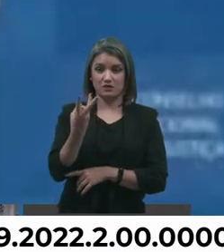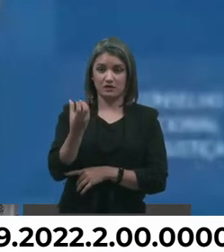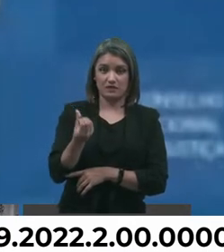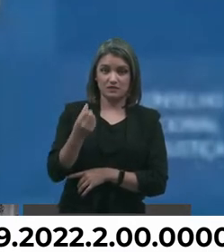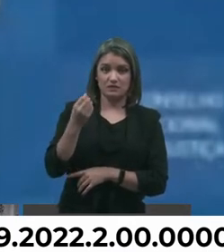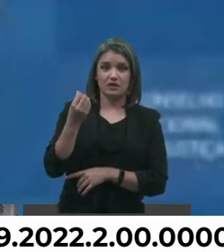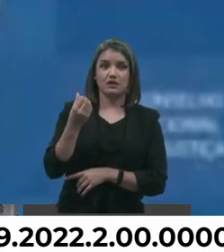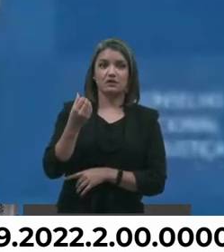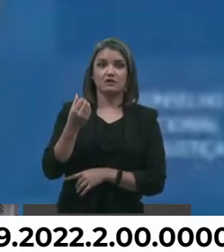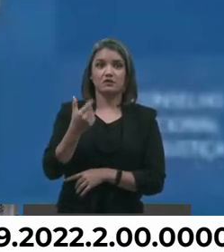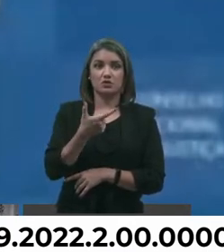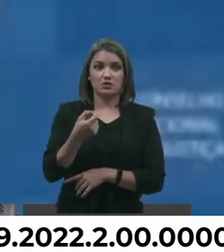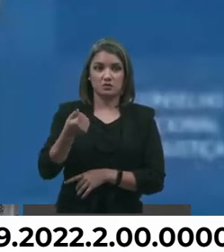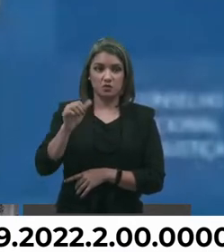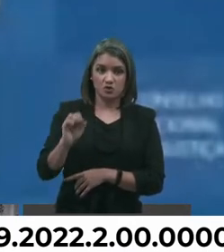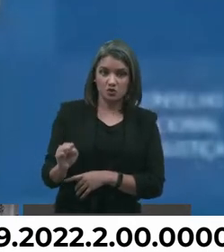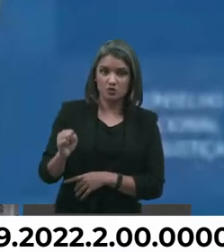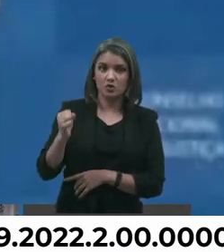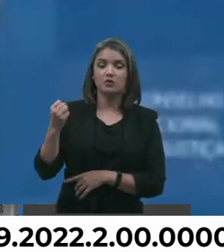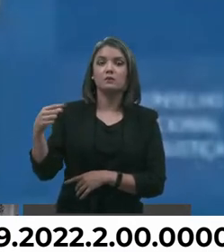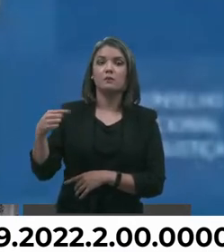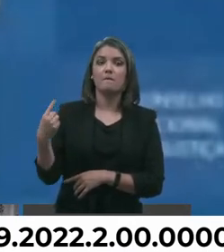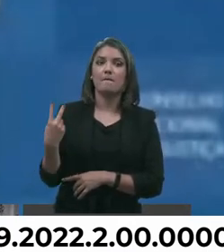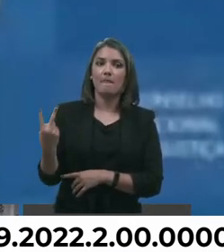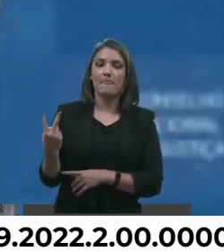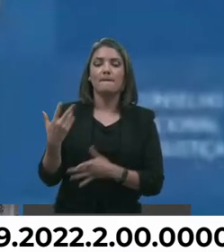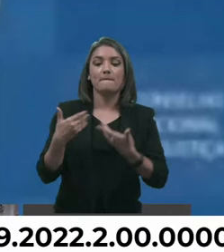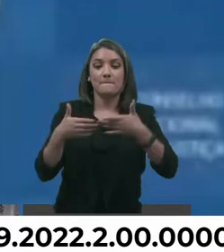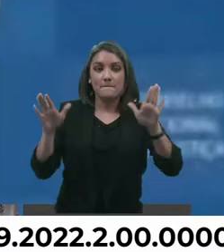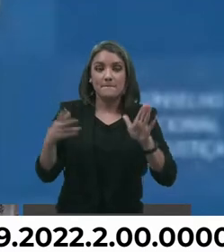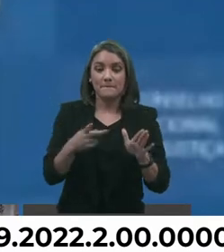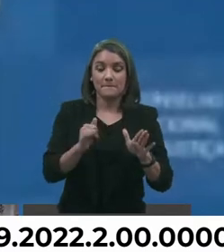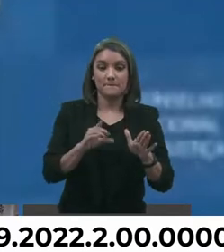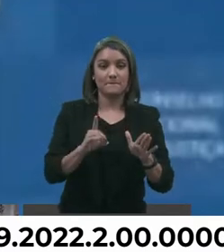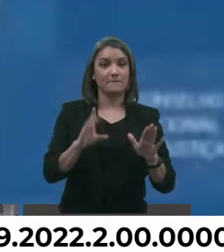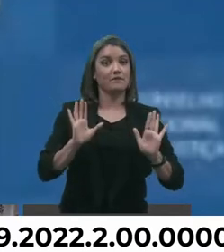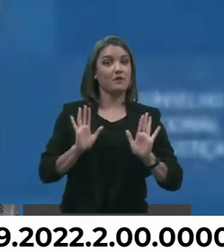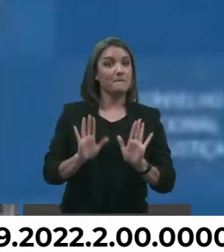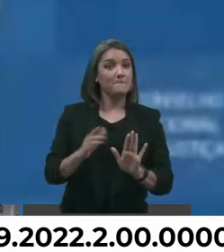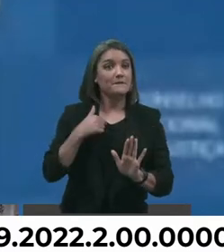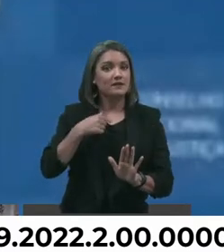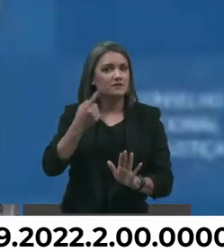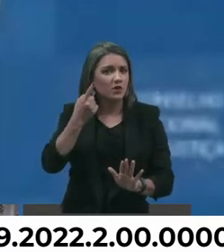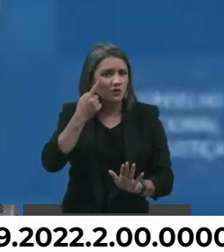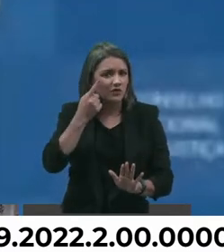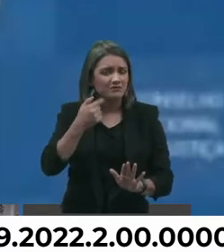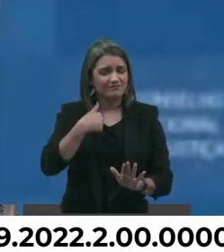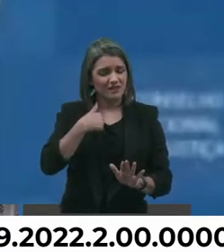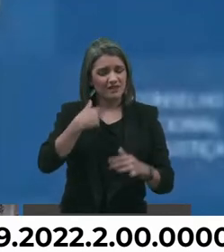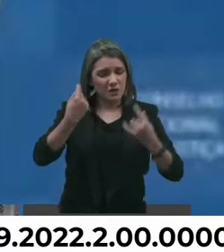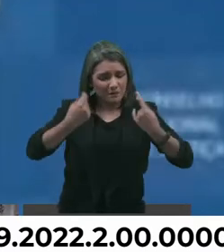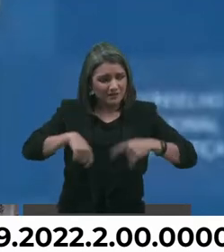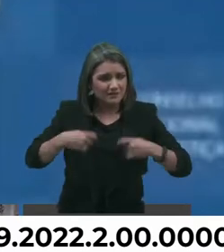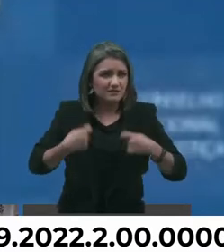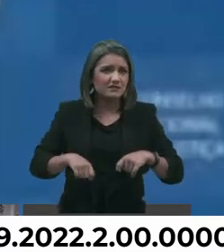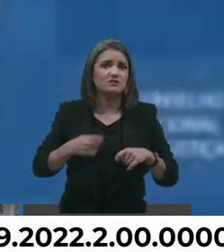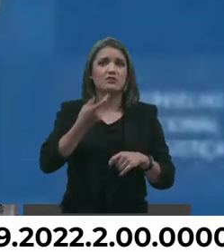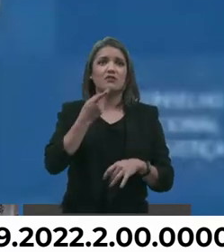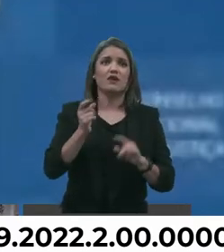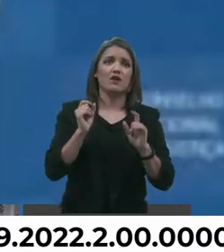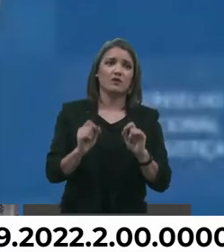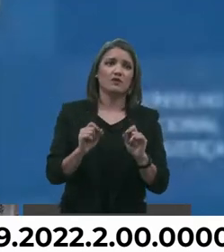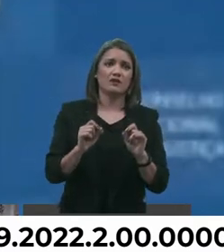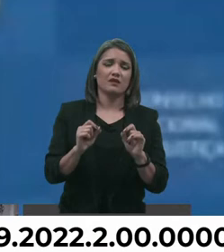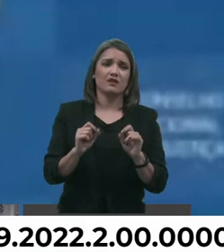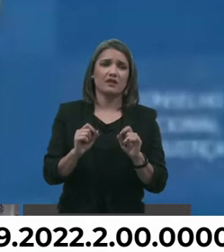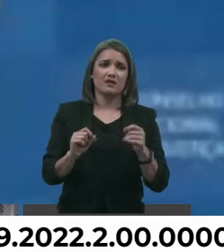9232-36-2018-2, que deu origem e ensejou a instalação do PAD. Contudo, vejo-me na obrigação de reconhecer que a